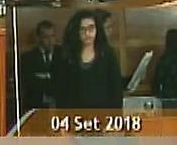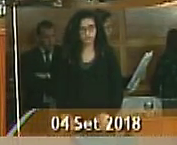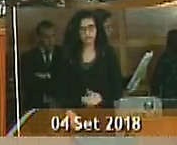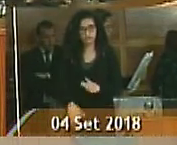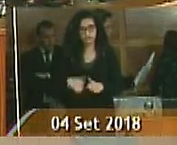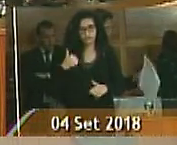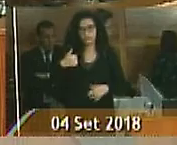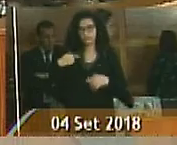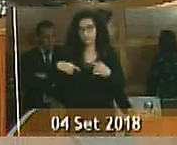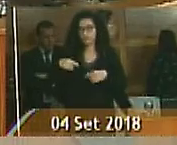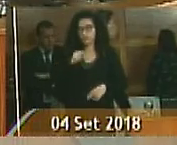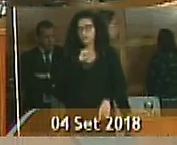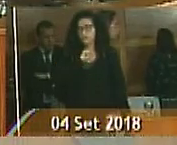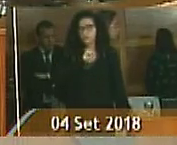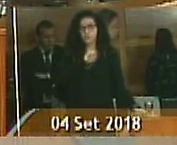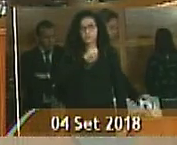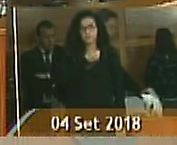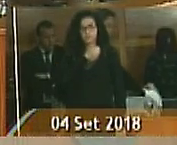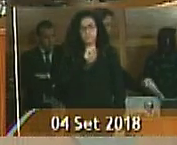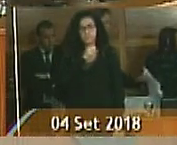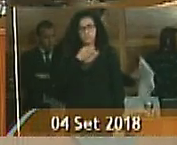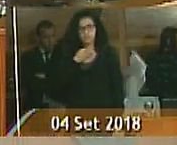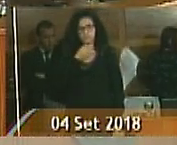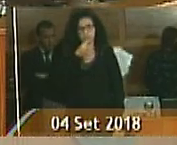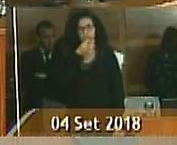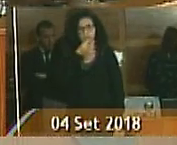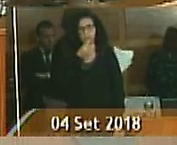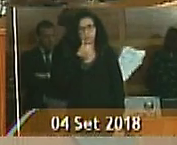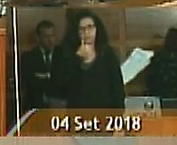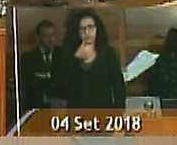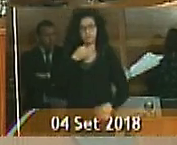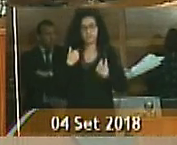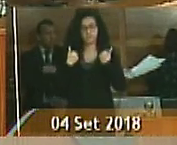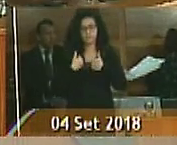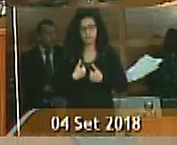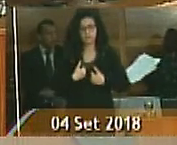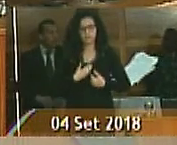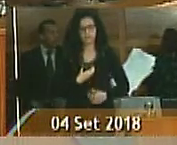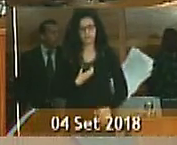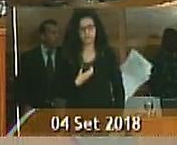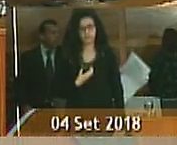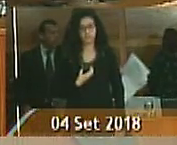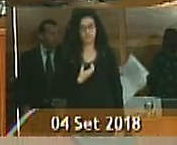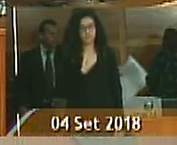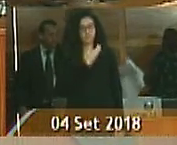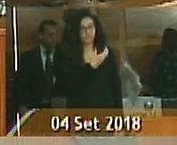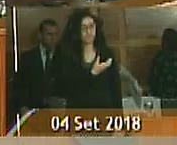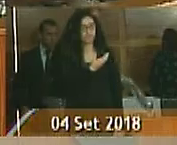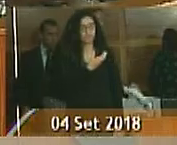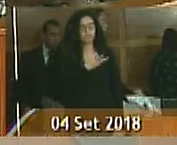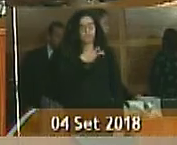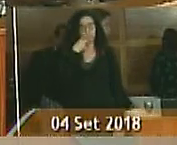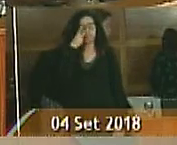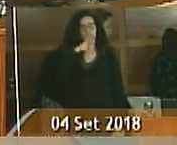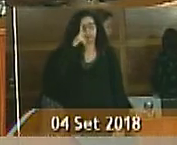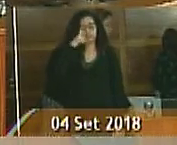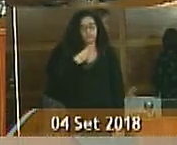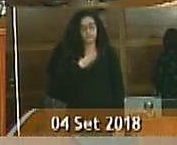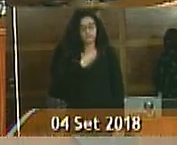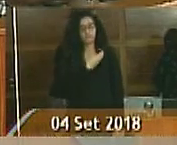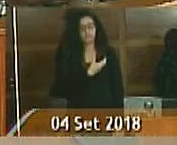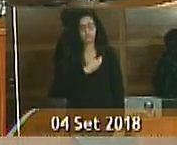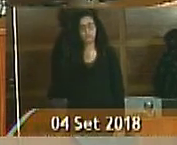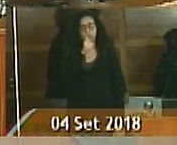Em primeiro discussão, parecer 184, aprovando favoravelmente a aprovação do projeto de decreto legislativo 18/2018, da autoria vereador Camu, concedendo a